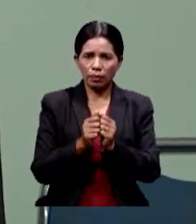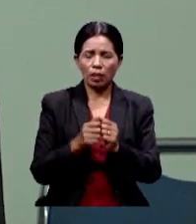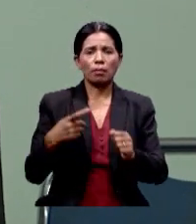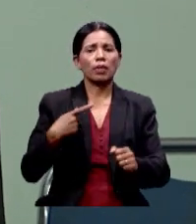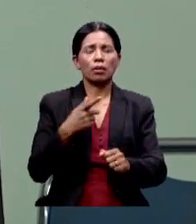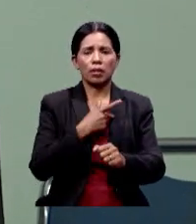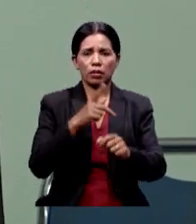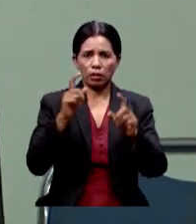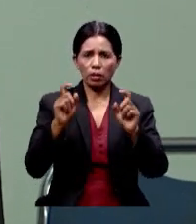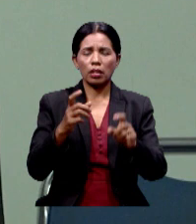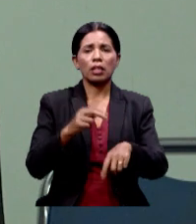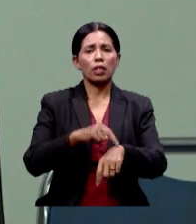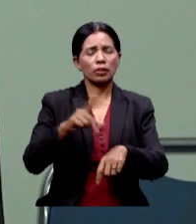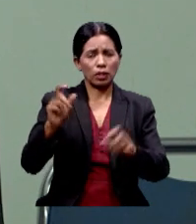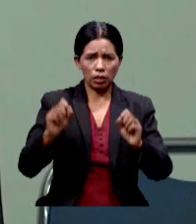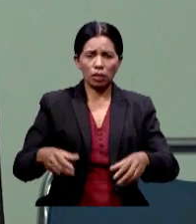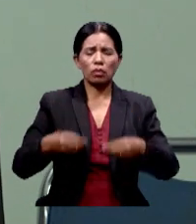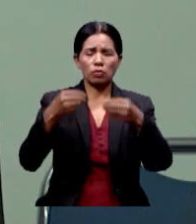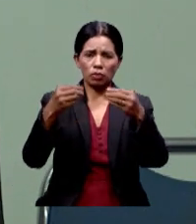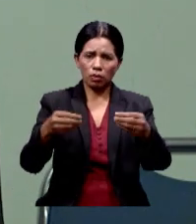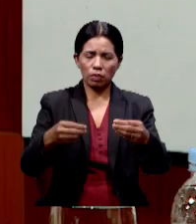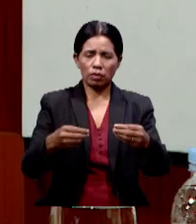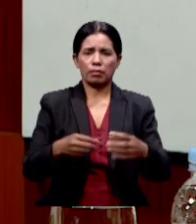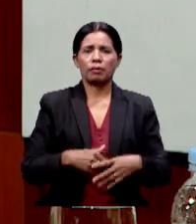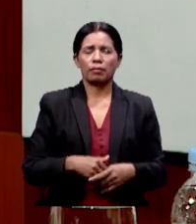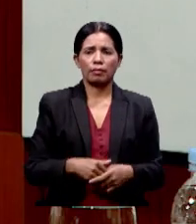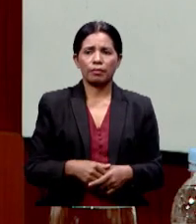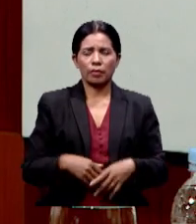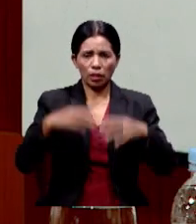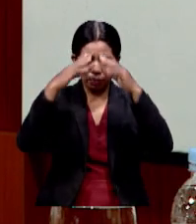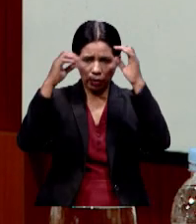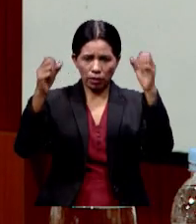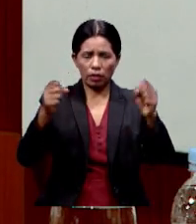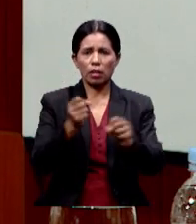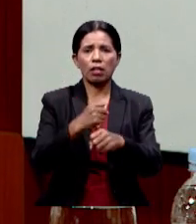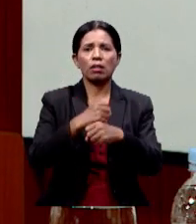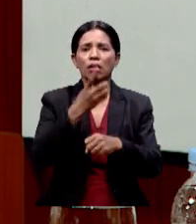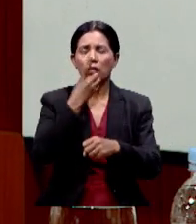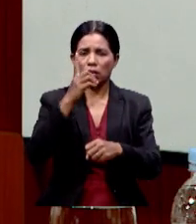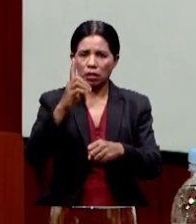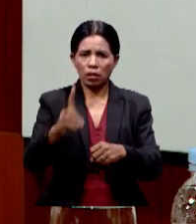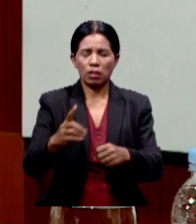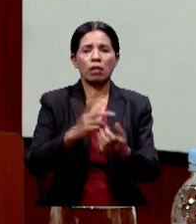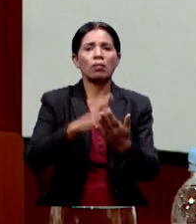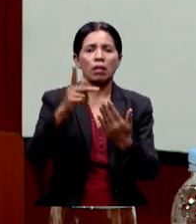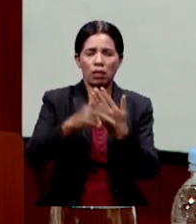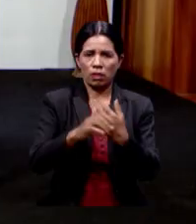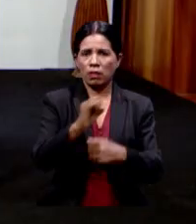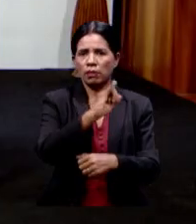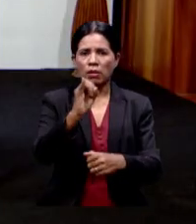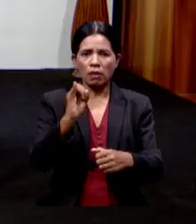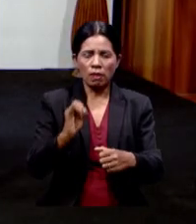o parlamento tem que for, né trâmites condicionais, mas lá onde não é. Presidente da República, halo declaração, né? E a programa grande